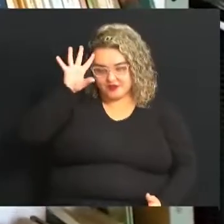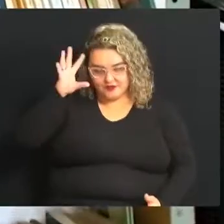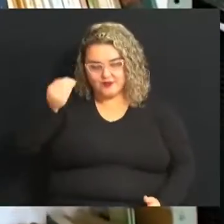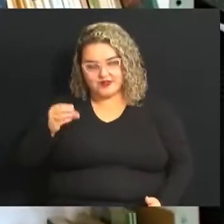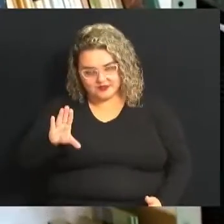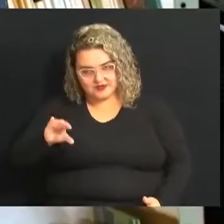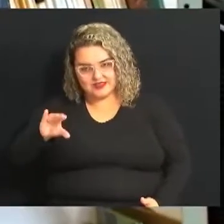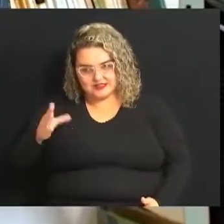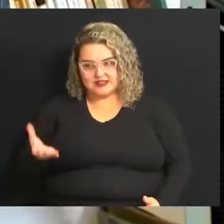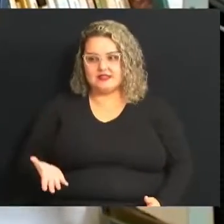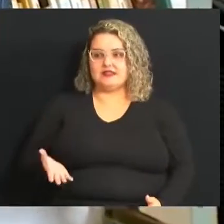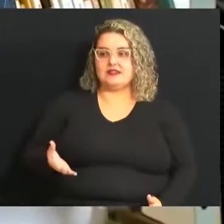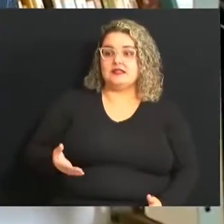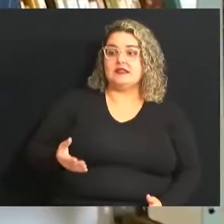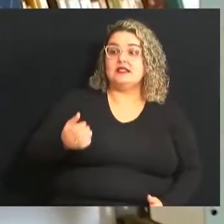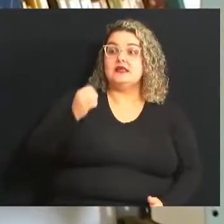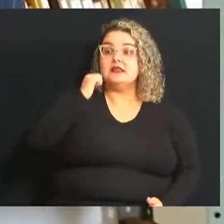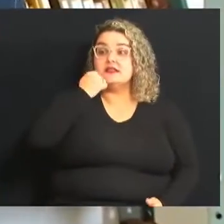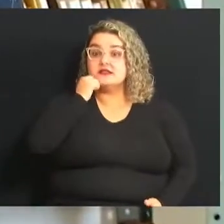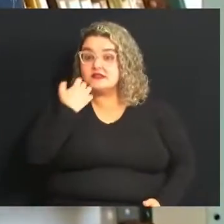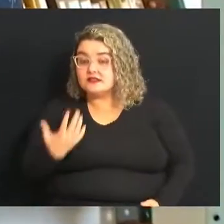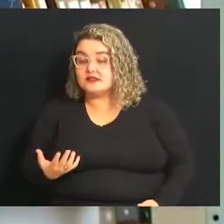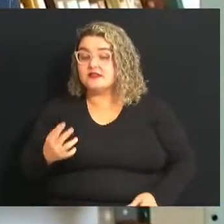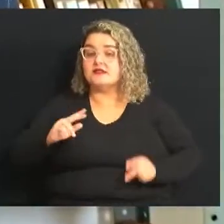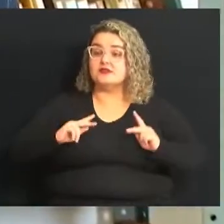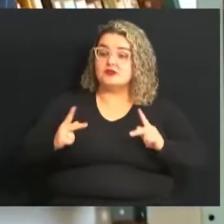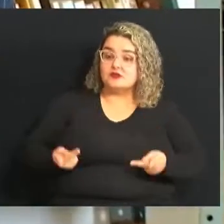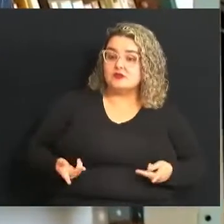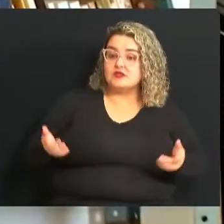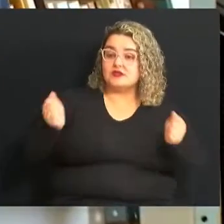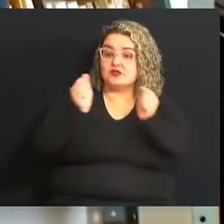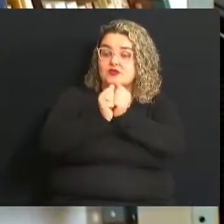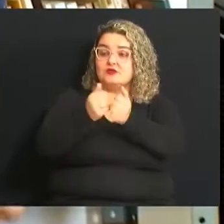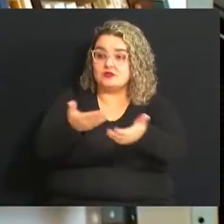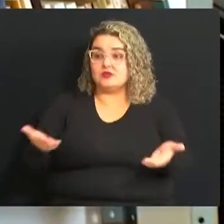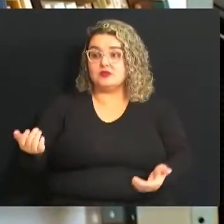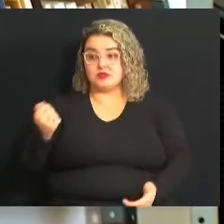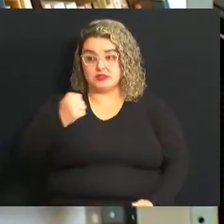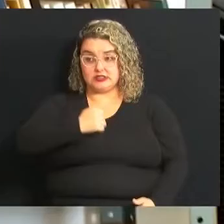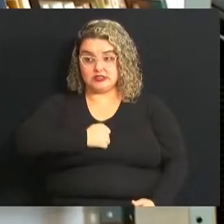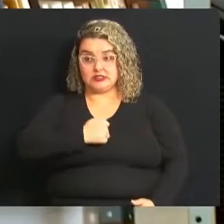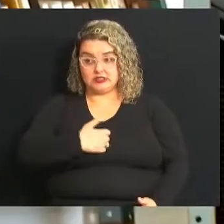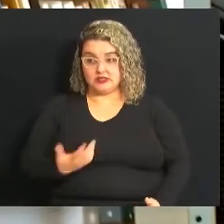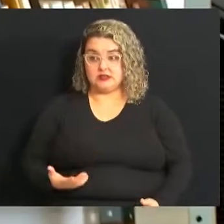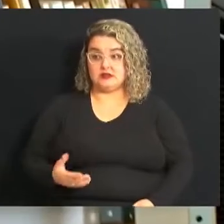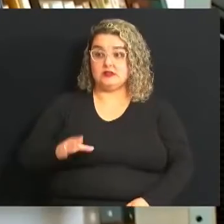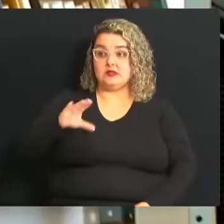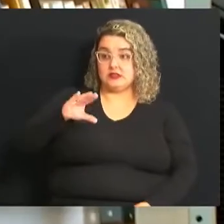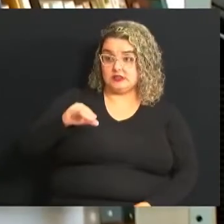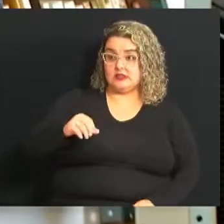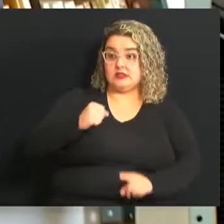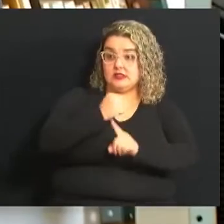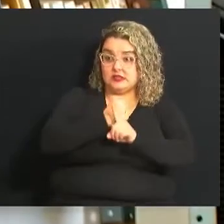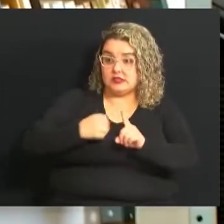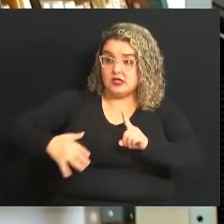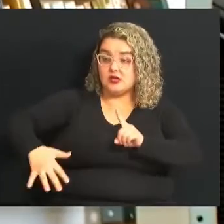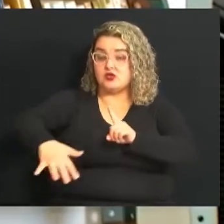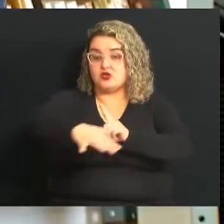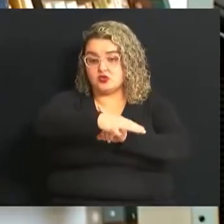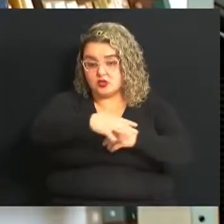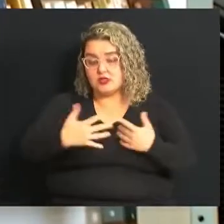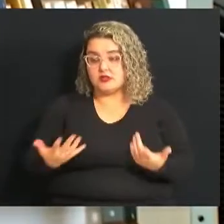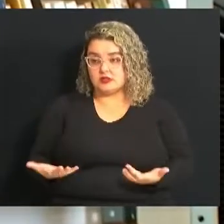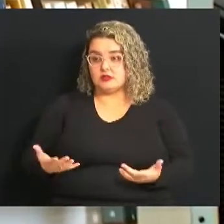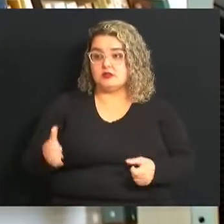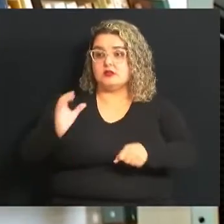né, sobre ciências humanas com vocês. A antropologia é uma disciplina que faz parte das ciências sociais, né? Então, o